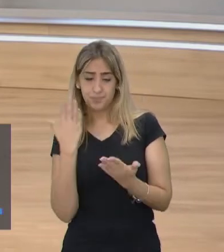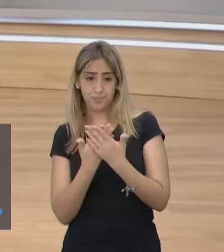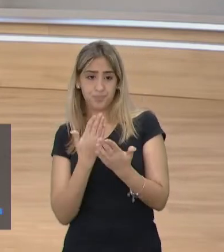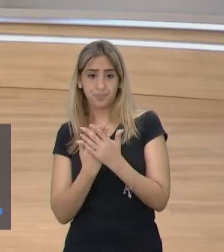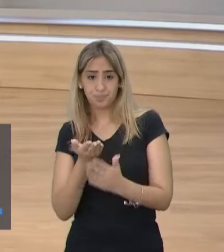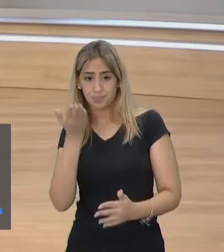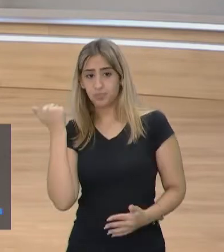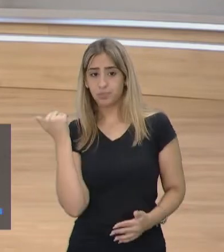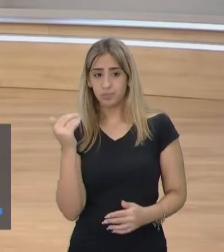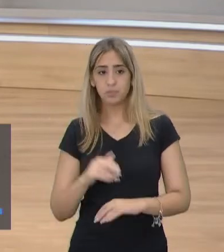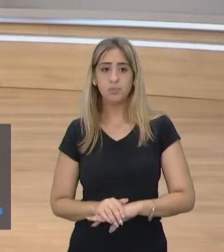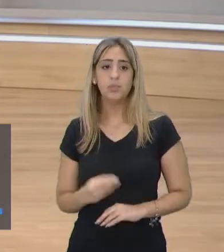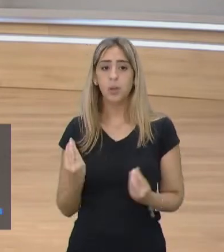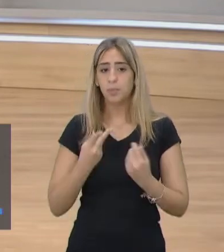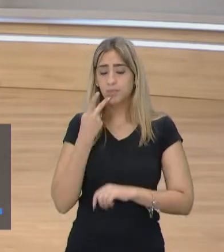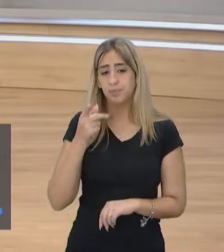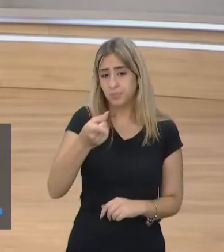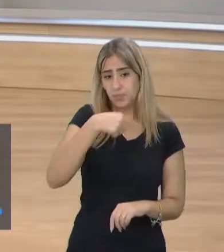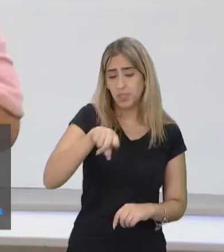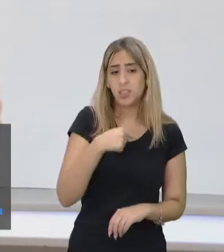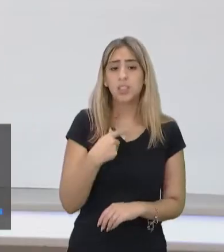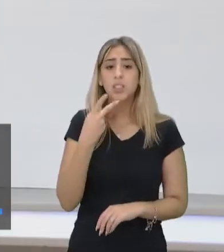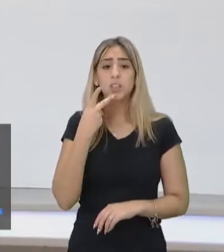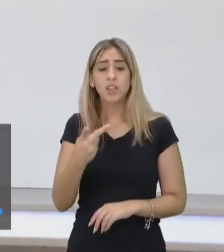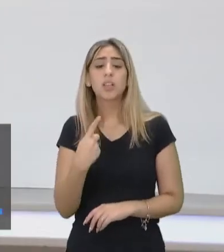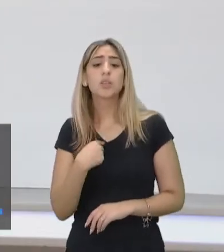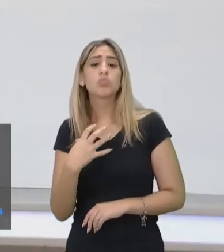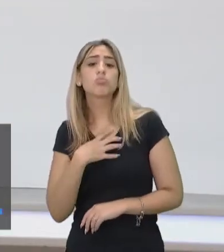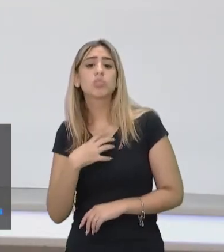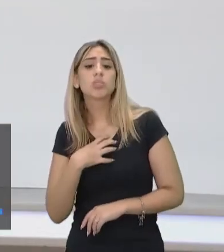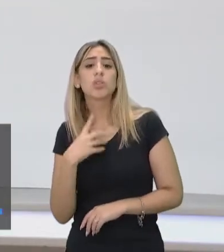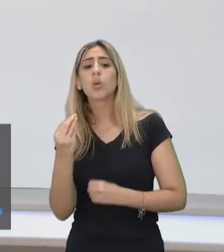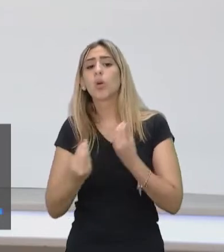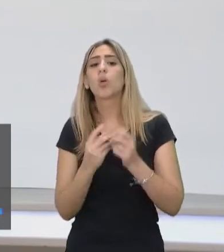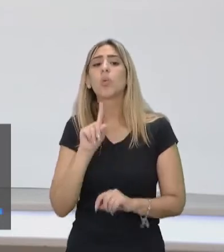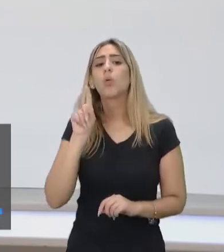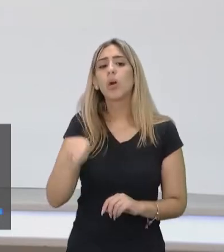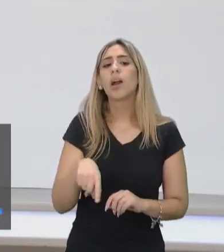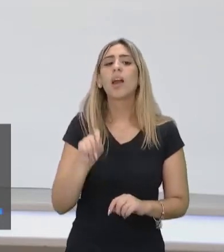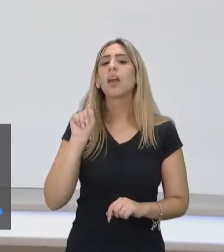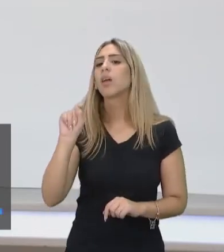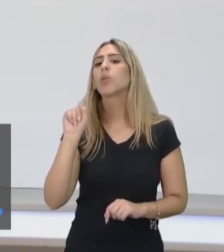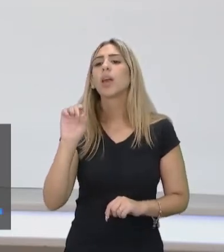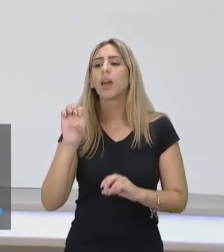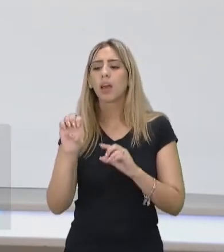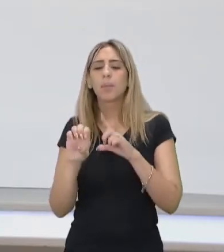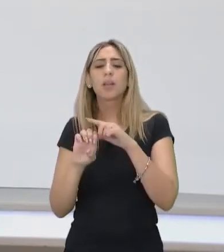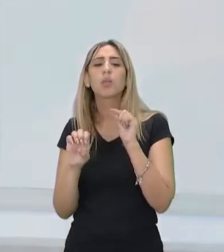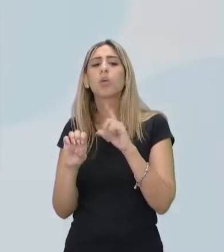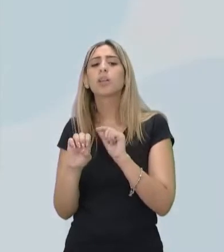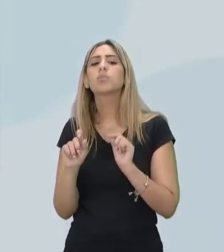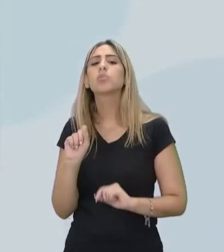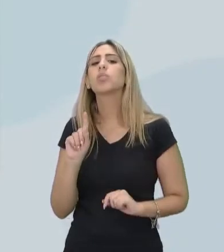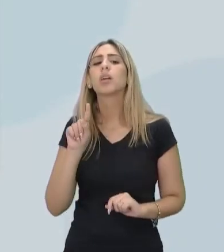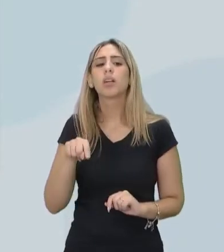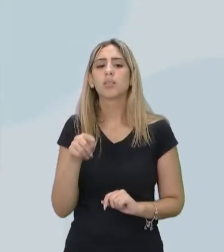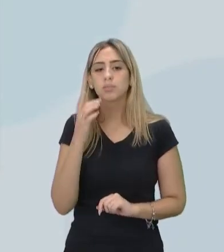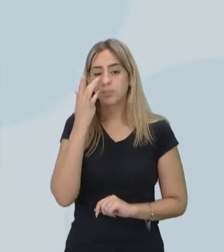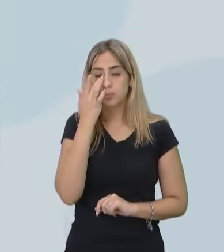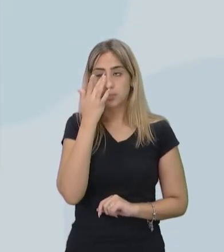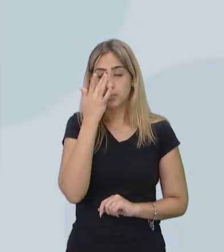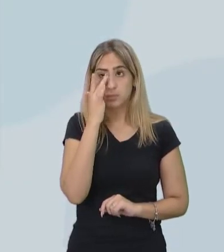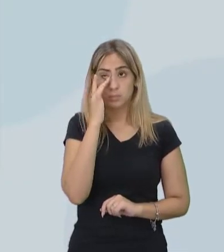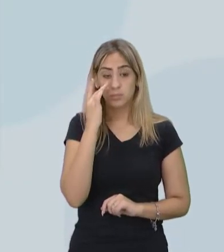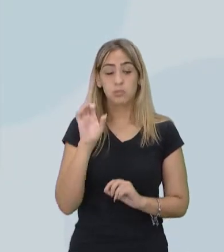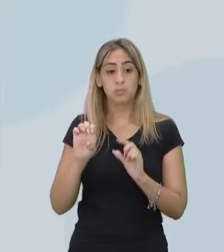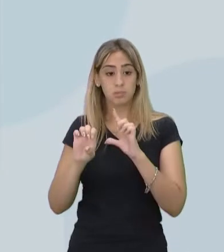último capítulo, como eu falei para vocês, eu coloquei uma definição sobre o que é empreendedorismo. Então, coloca na tela aí. Olha